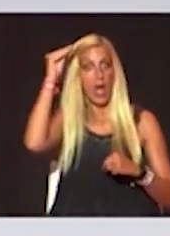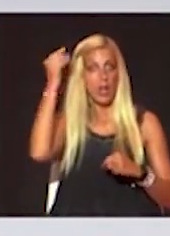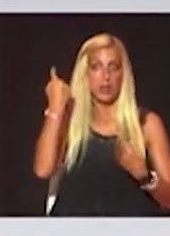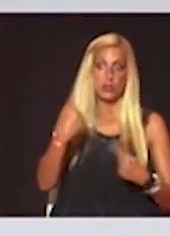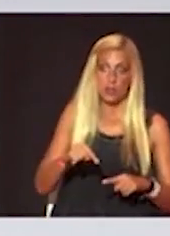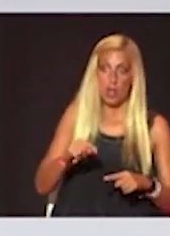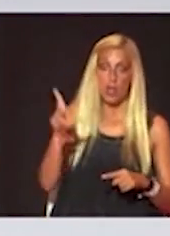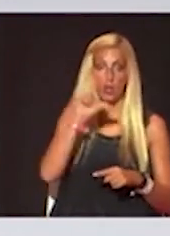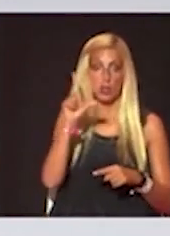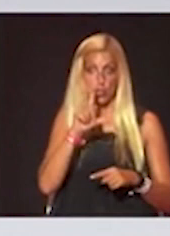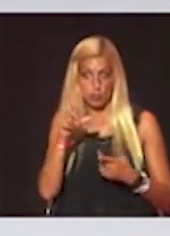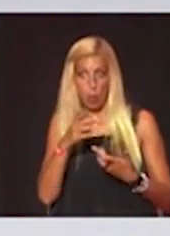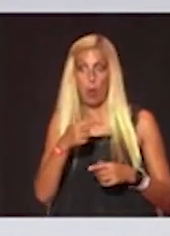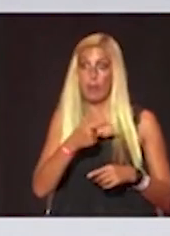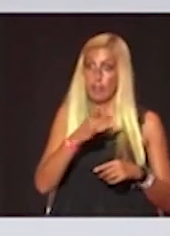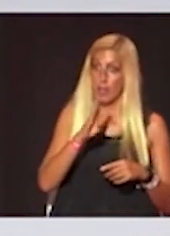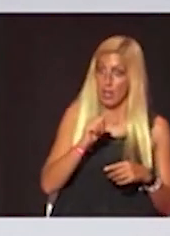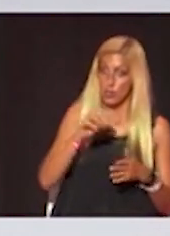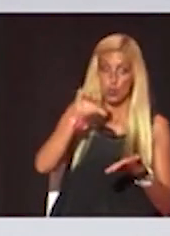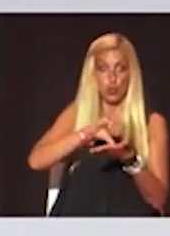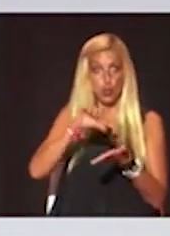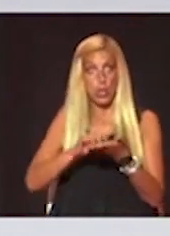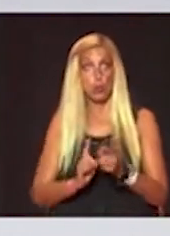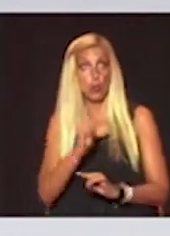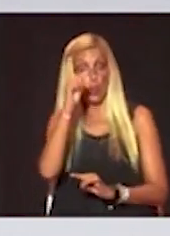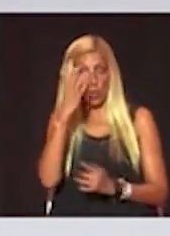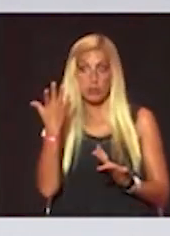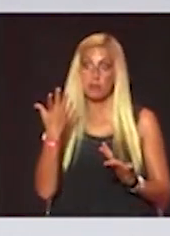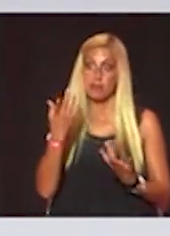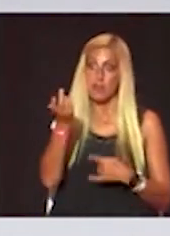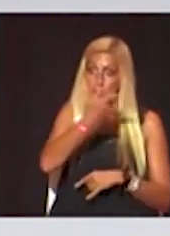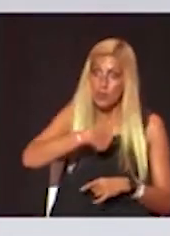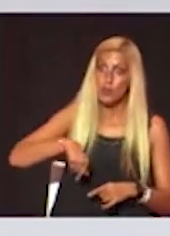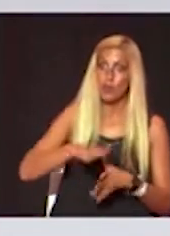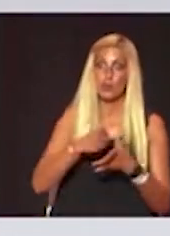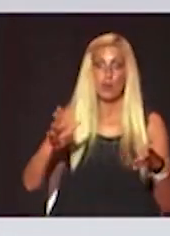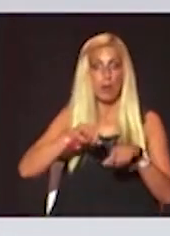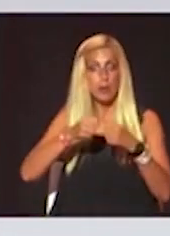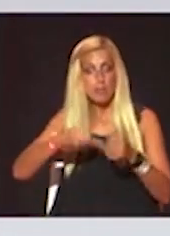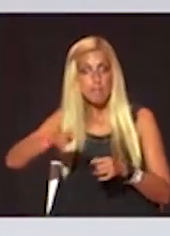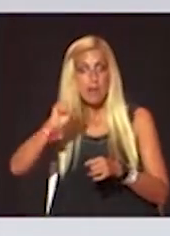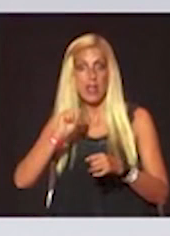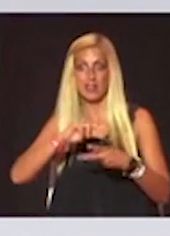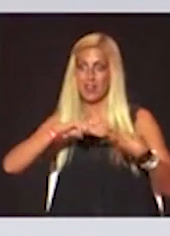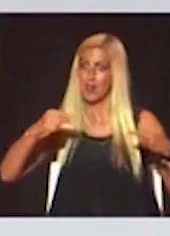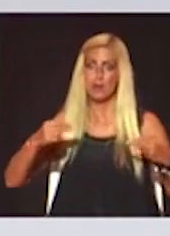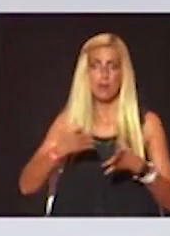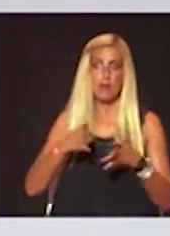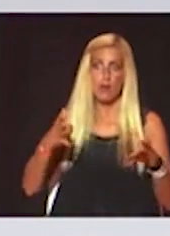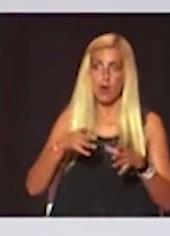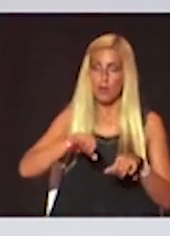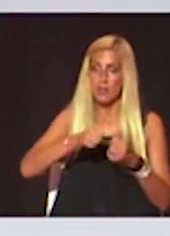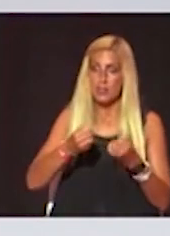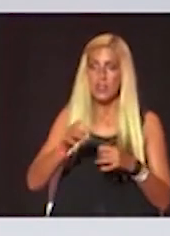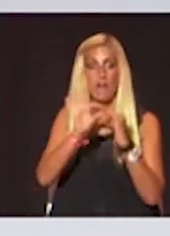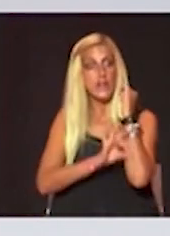Alentejo, Lisboa Vale do Tejo, no Centro e no Norte. Nós somos o maior partido nas câmaras. Nós somos o maior partido